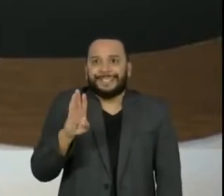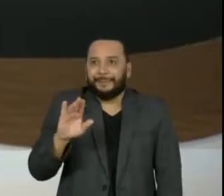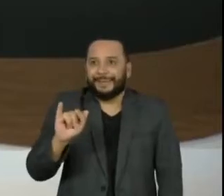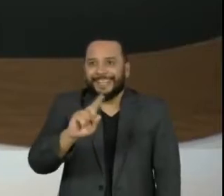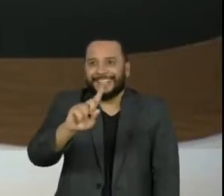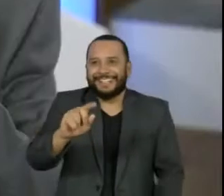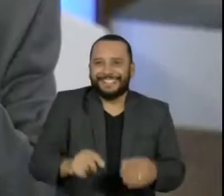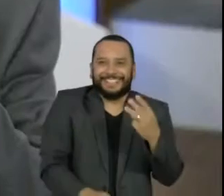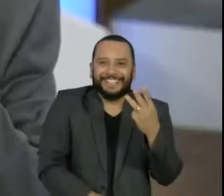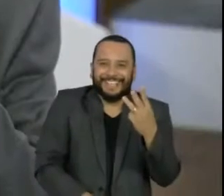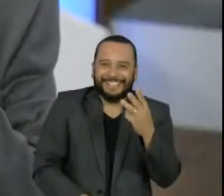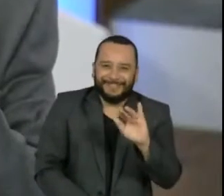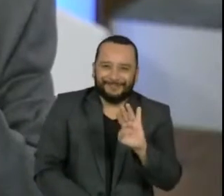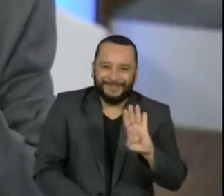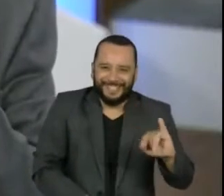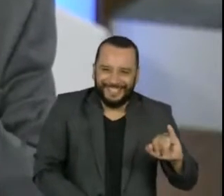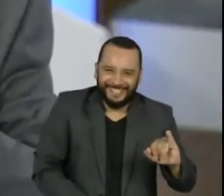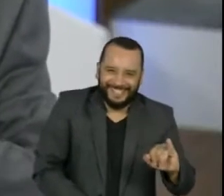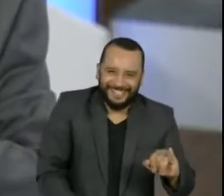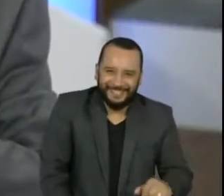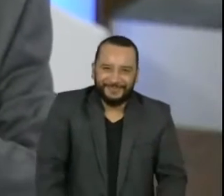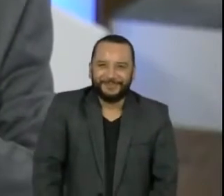pouquinho. Deixa eu te falar.